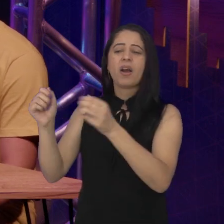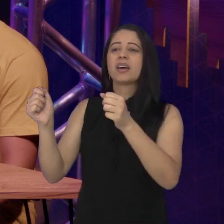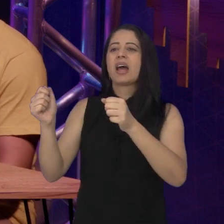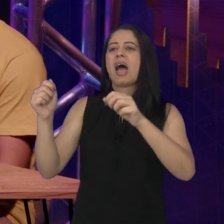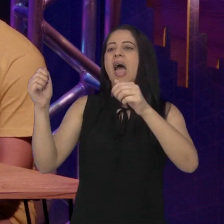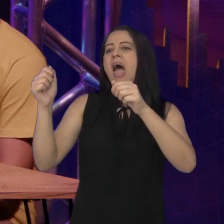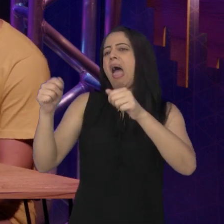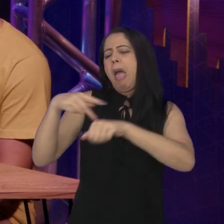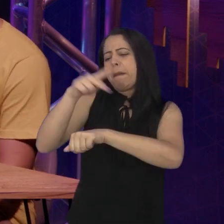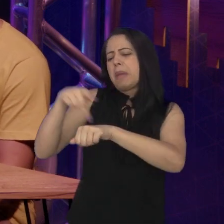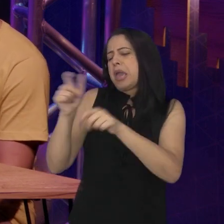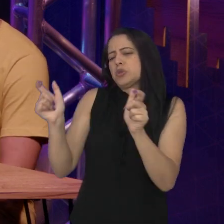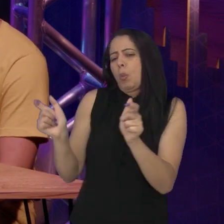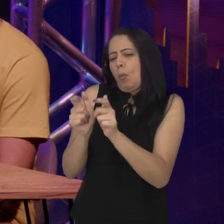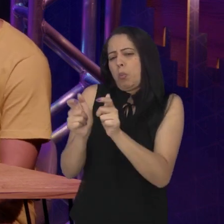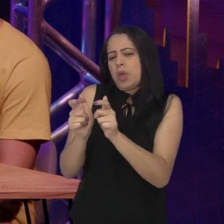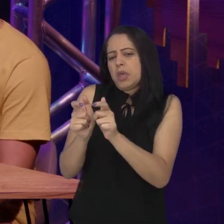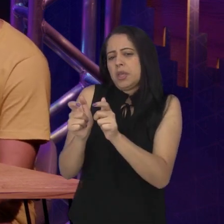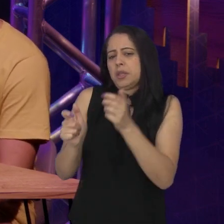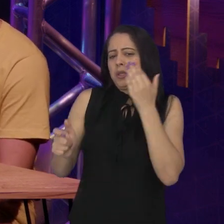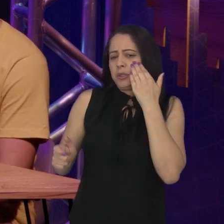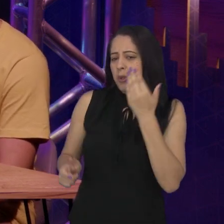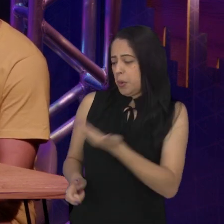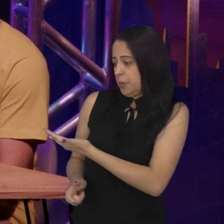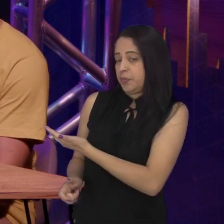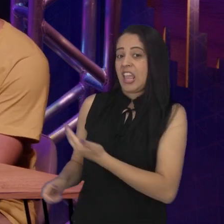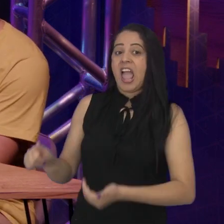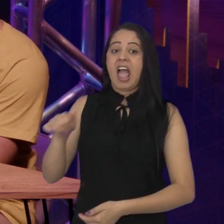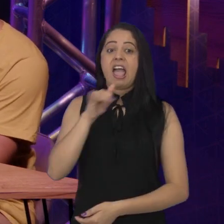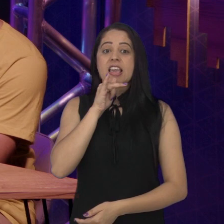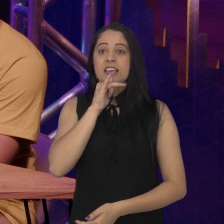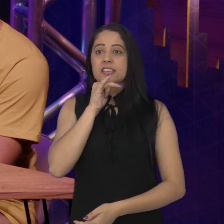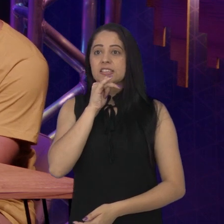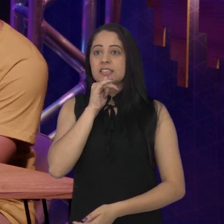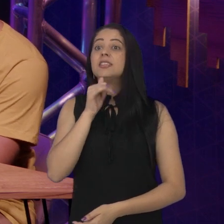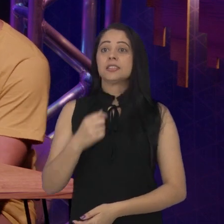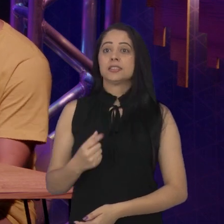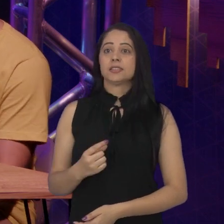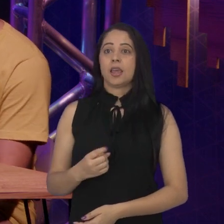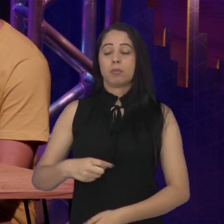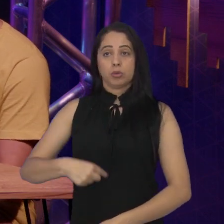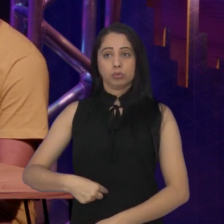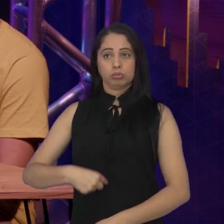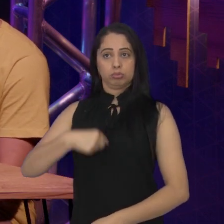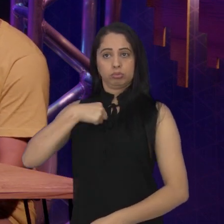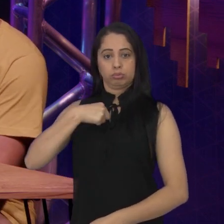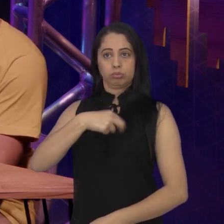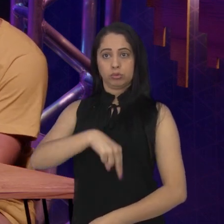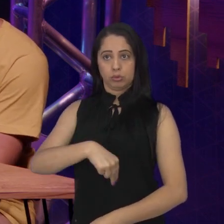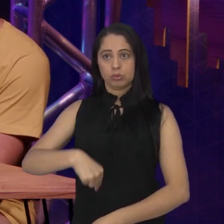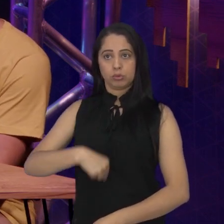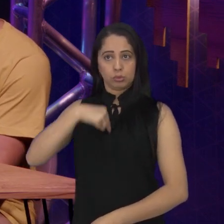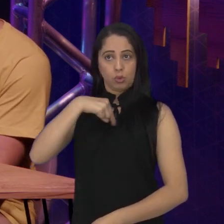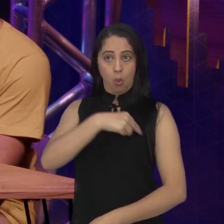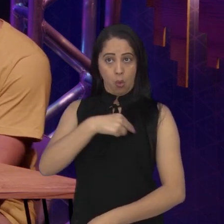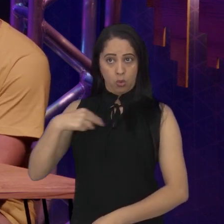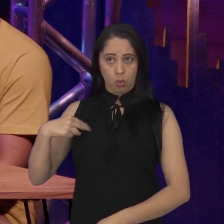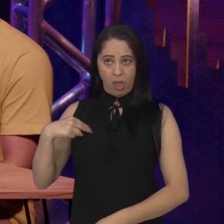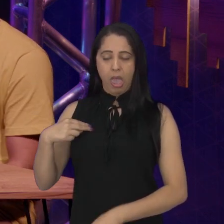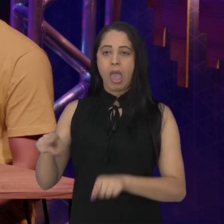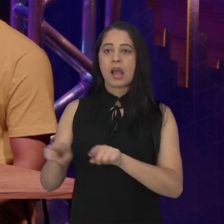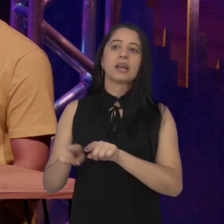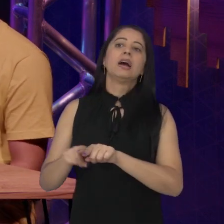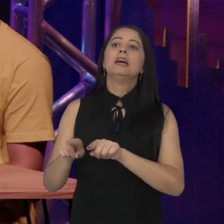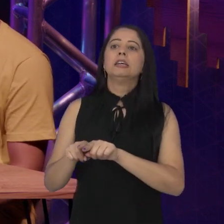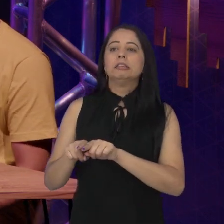Gini são países menores. Sim, os países que lideram, né? A Noruega, a Suíça e tal, eles são países menores que